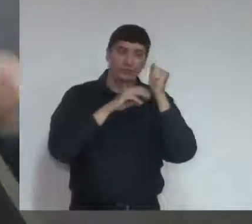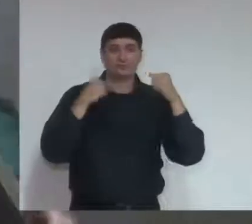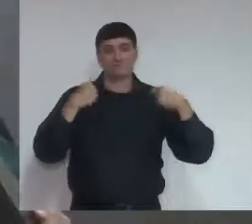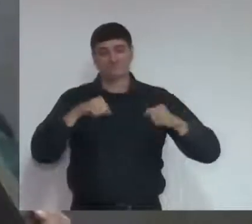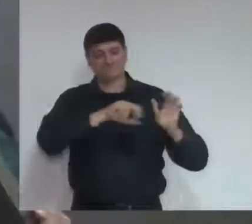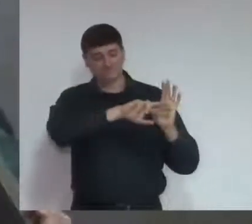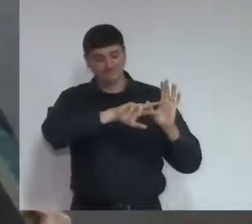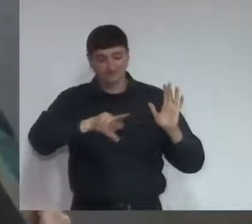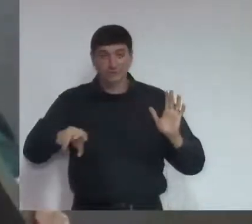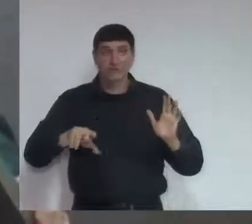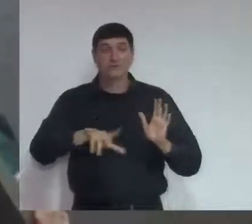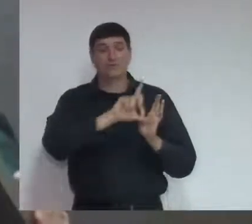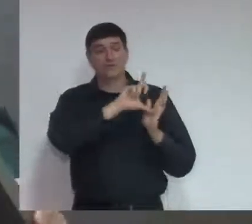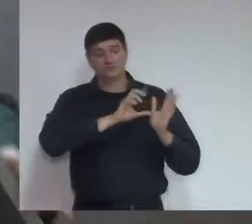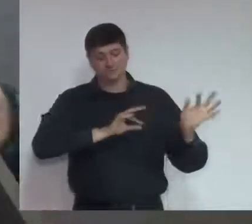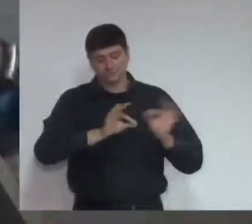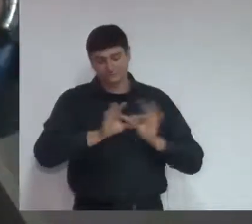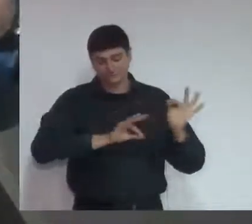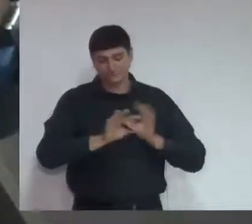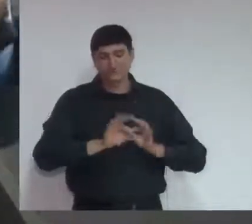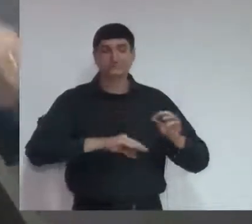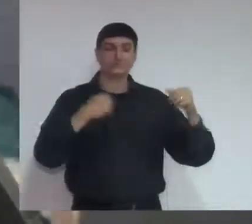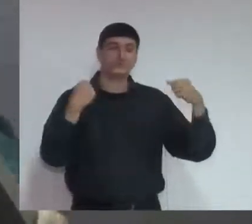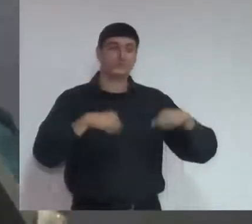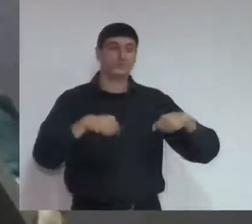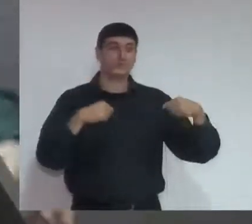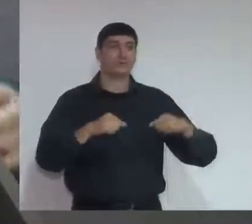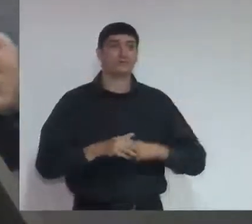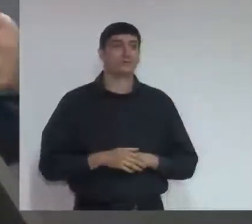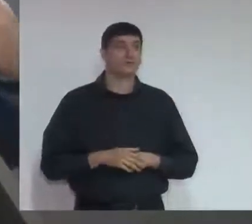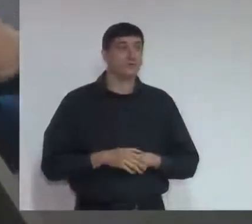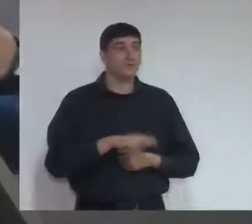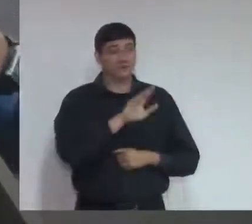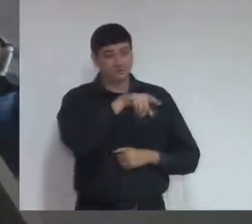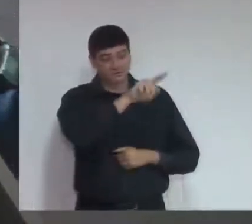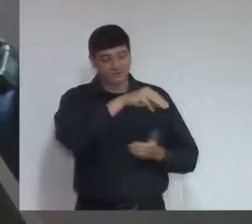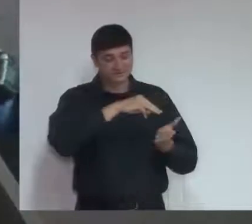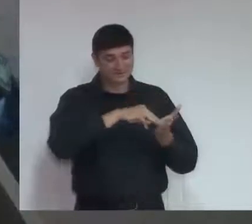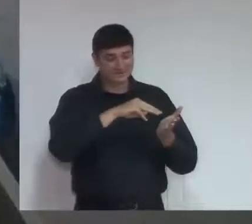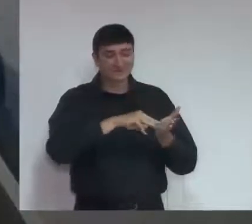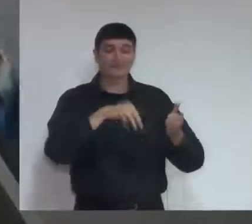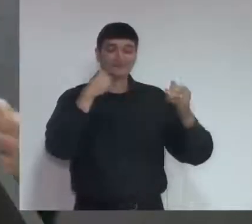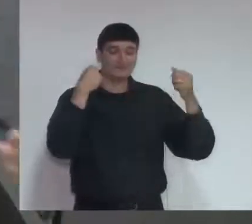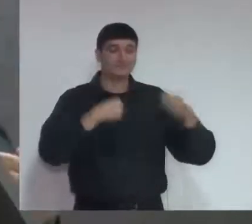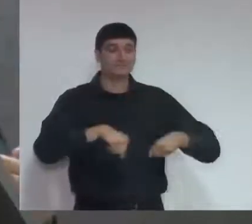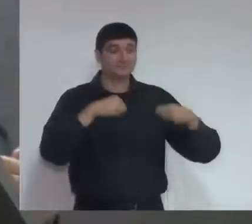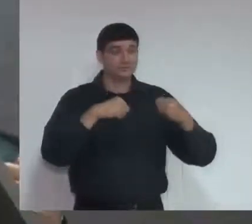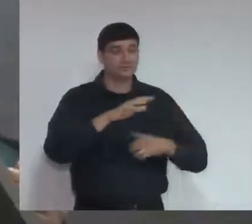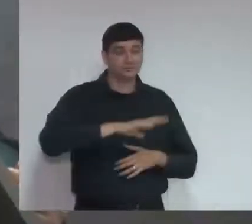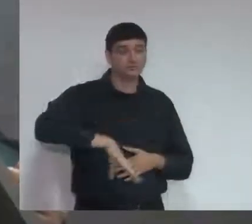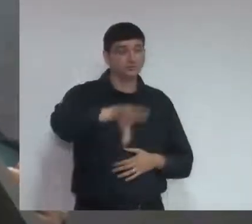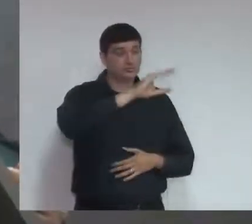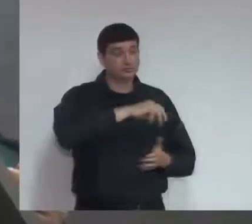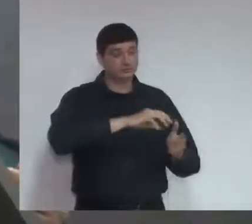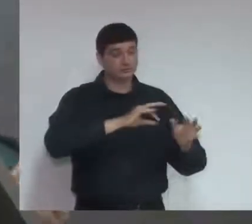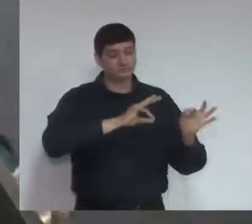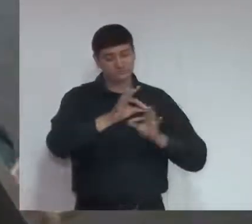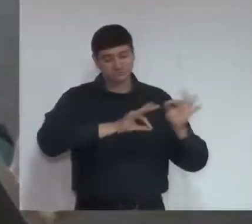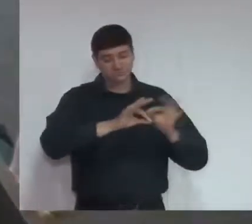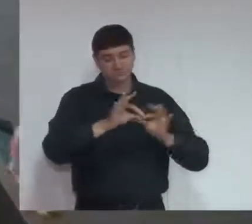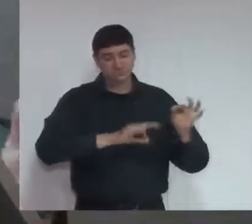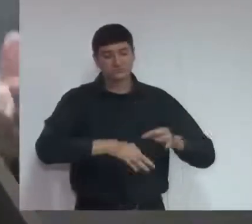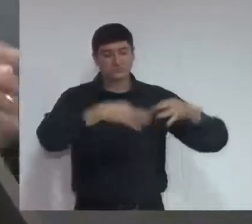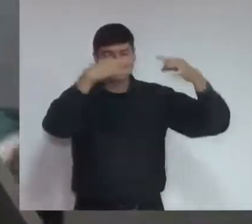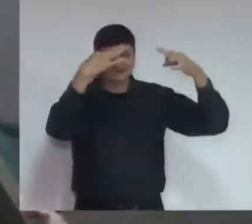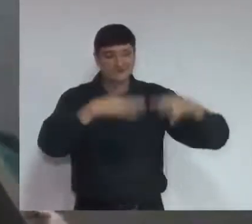aqui uma reivindicação, né, senhor secretário, para que, de fato, a gente planeje, de fato, como que